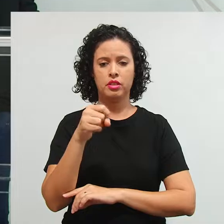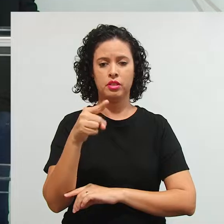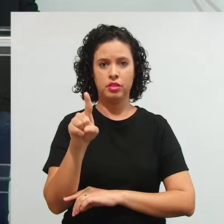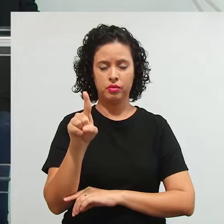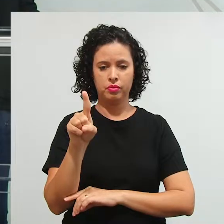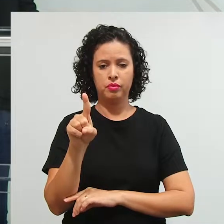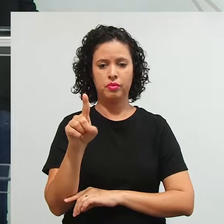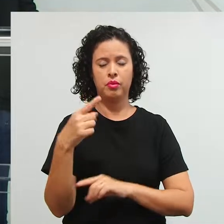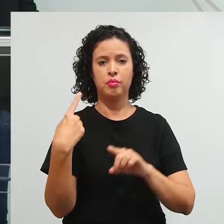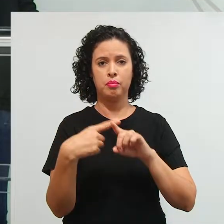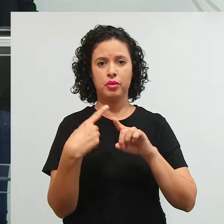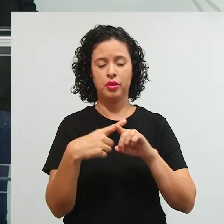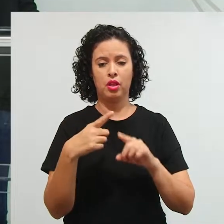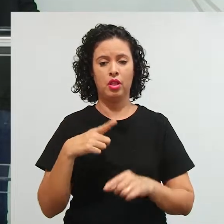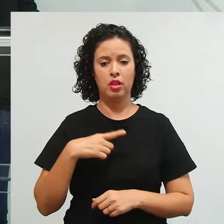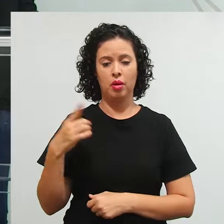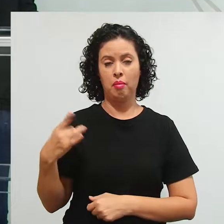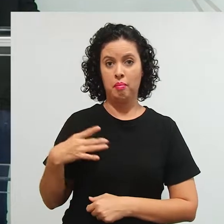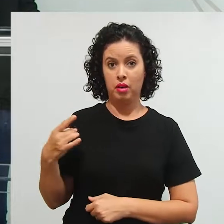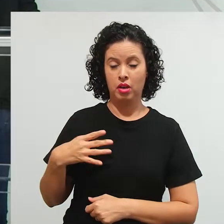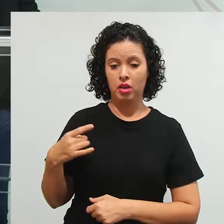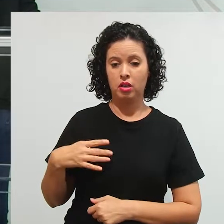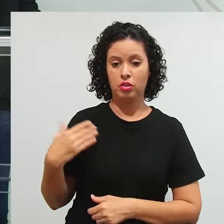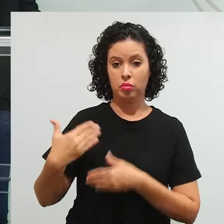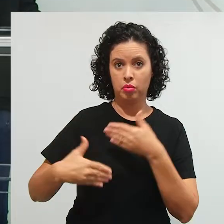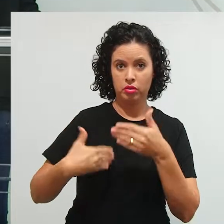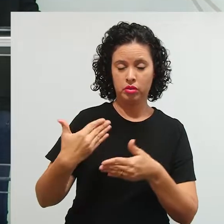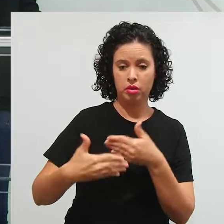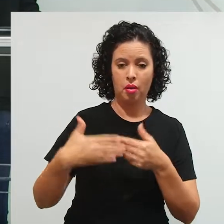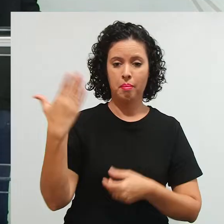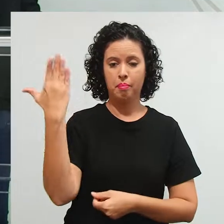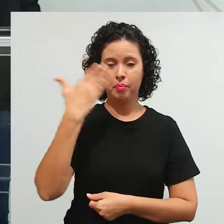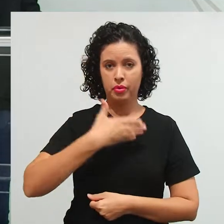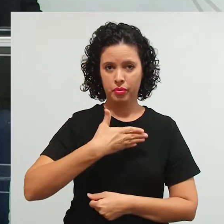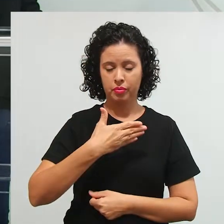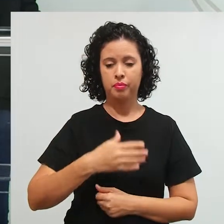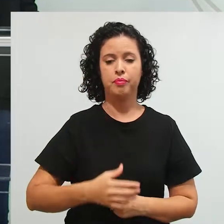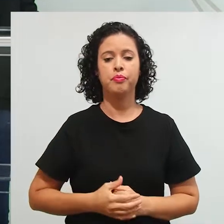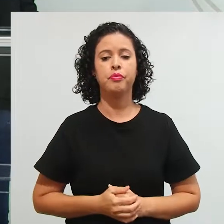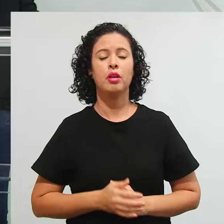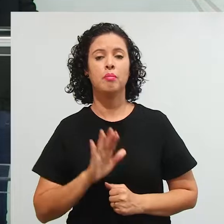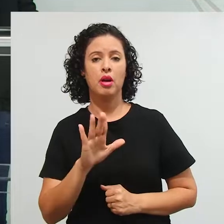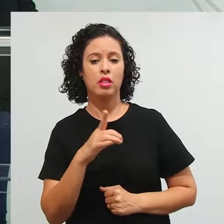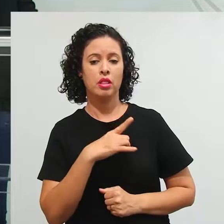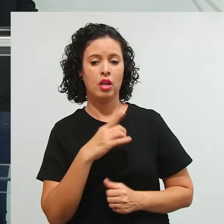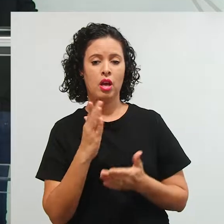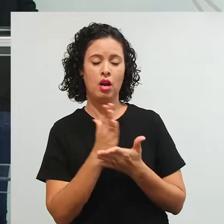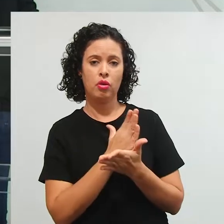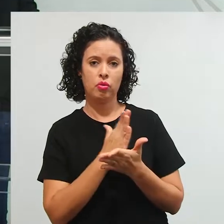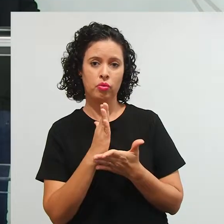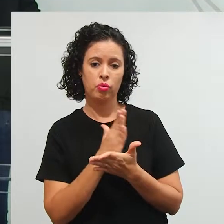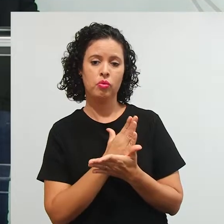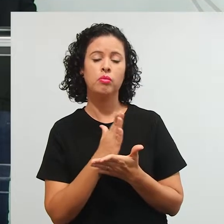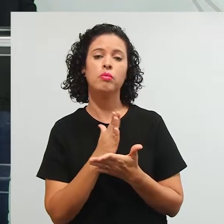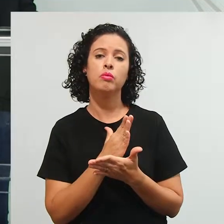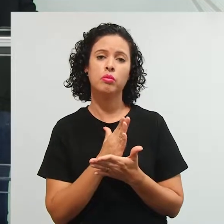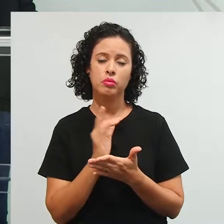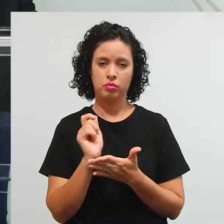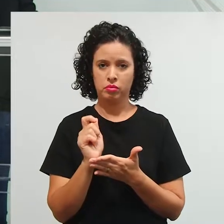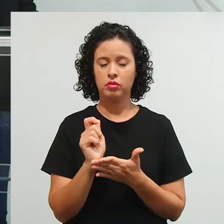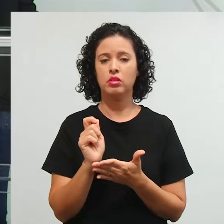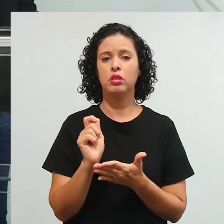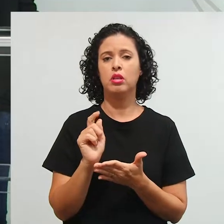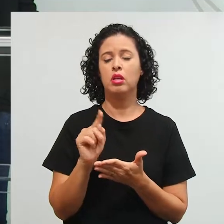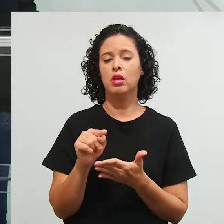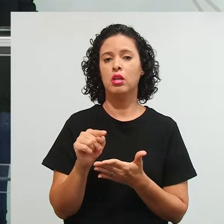porque eu tenho muito receio desse processo de prestação de contas. Mas tem algumas despesas que